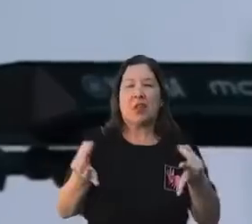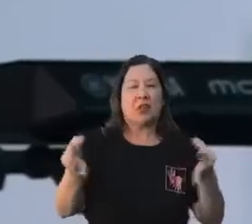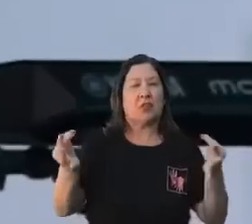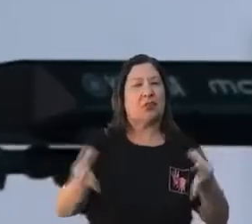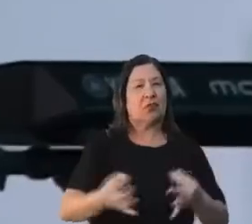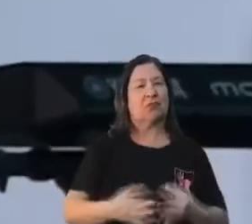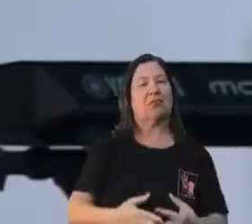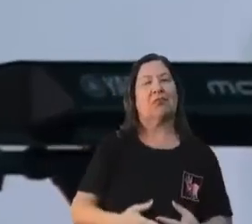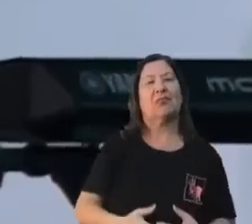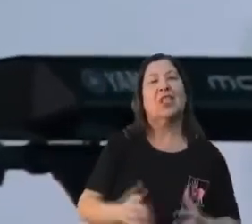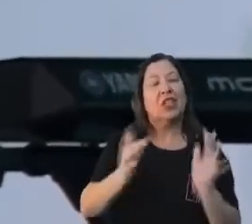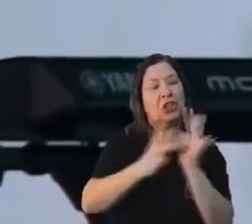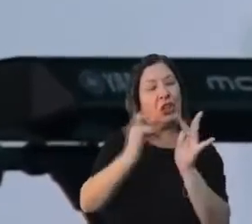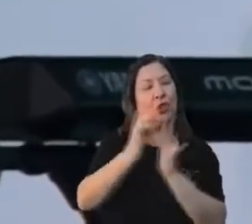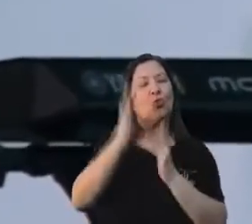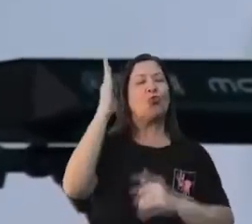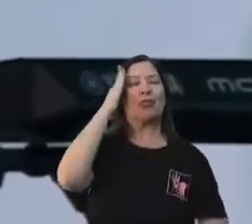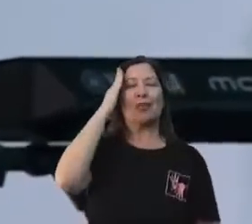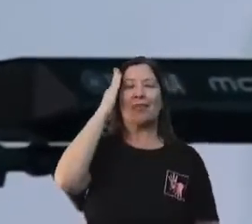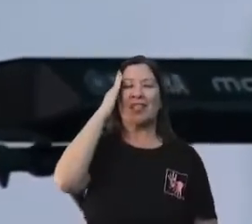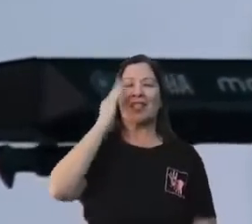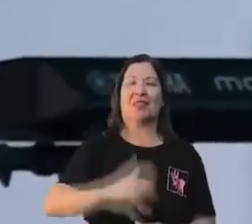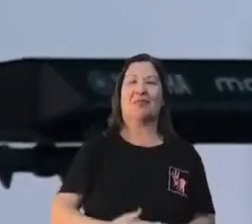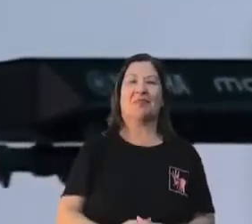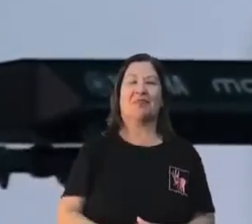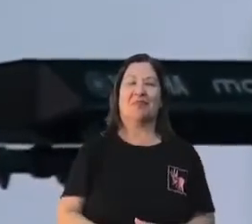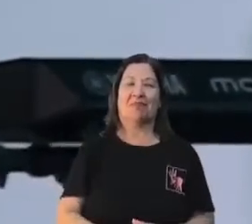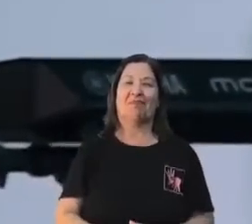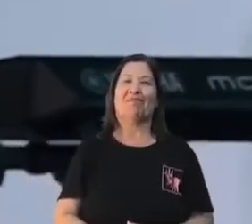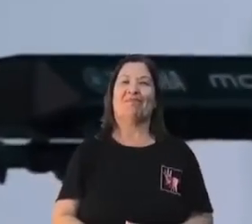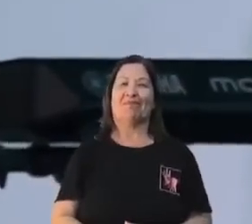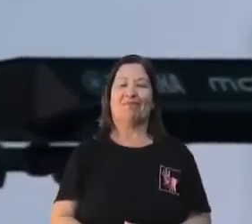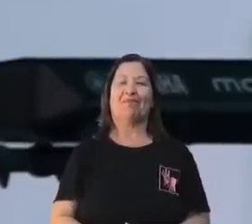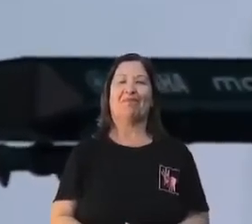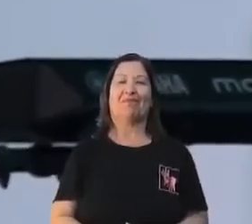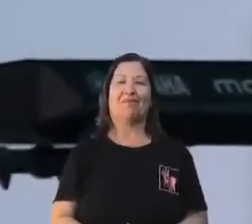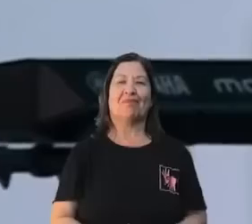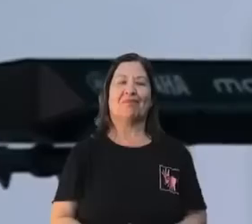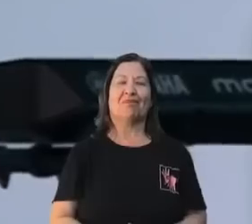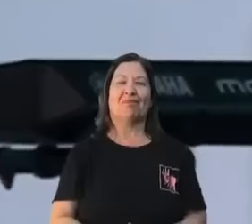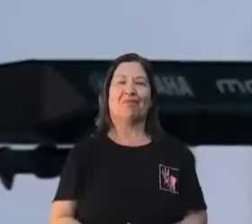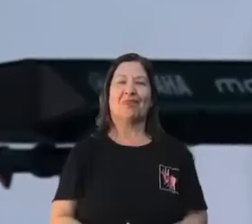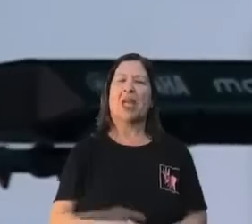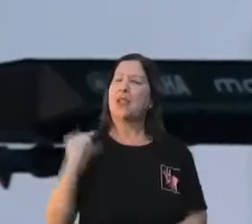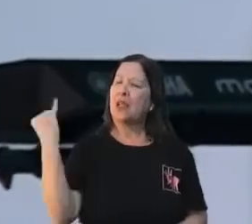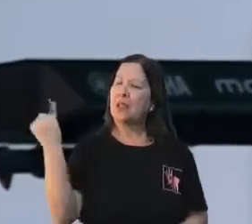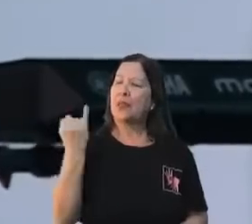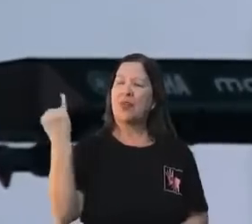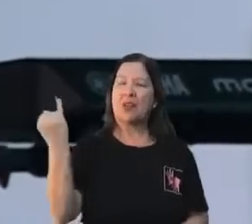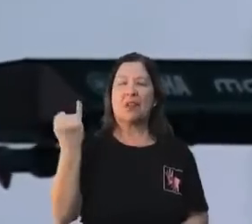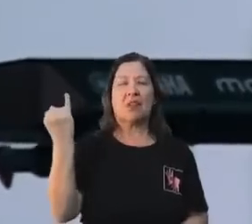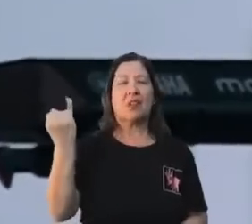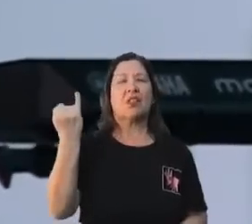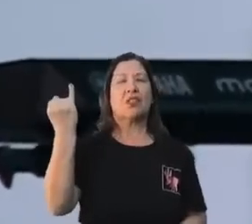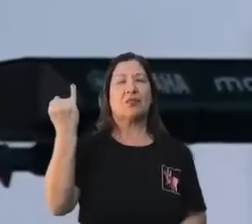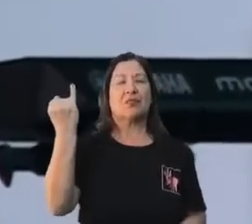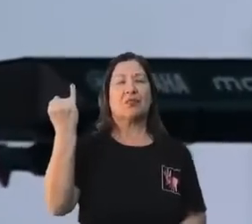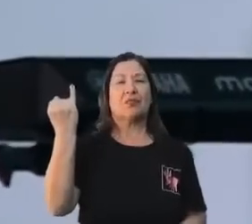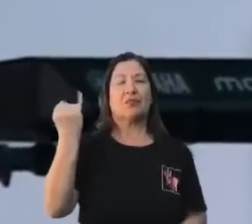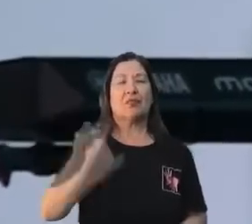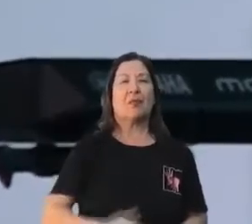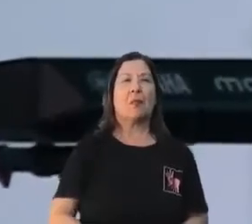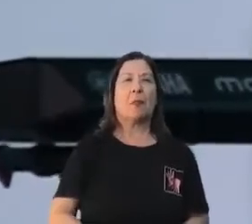para a sepultura. Eu acho isso maravilhoso, me permita fazer uma digressão importantíssima aqui. Lá em